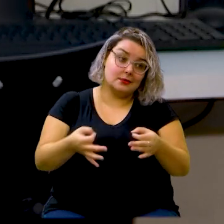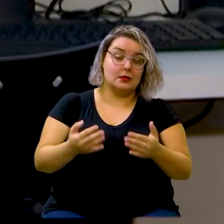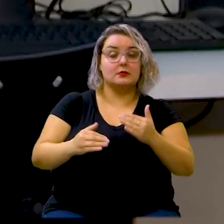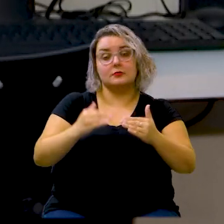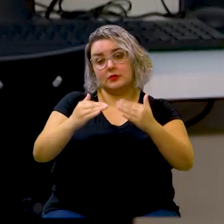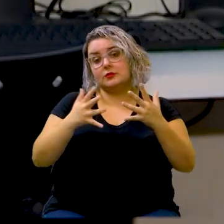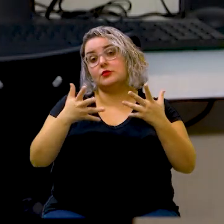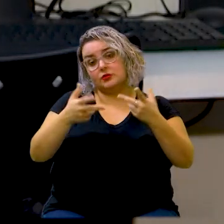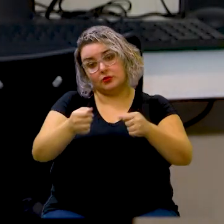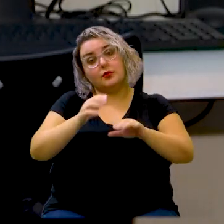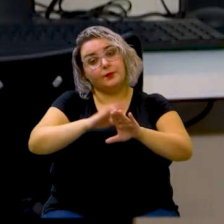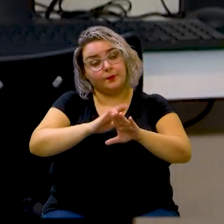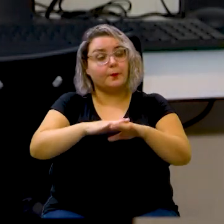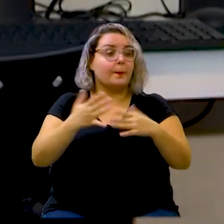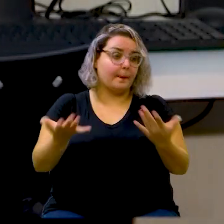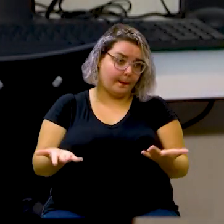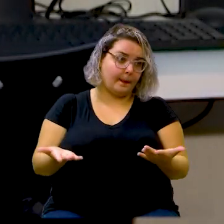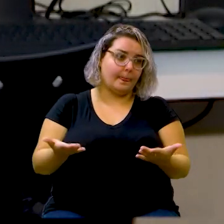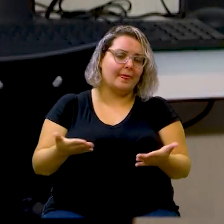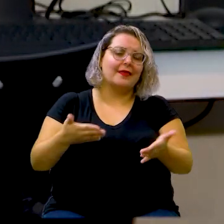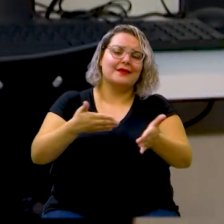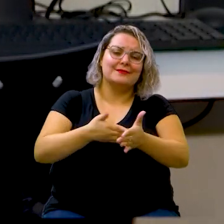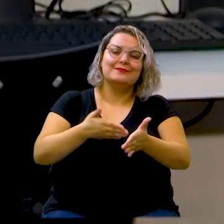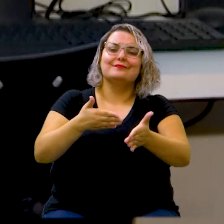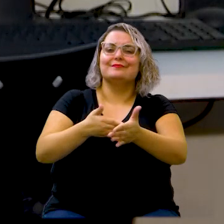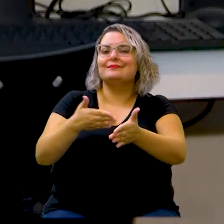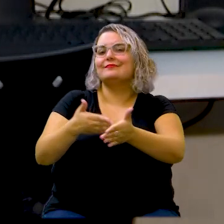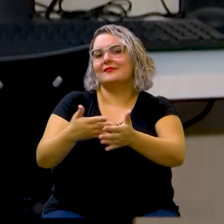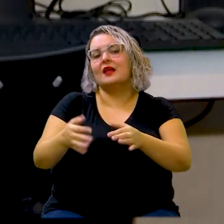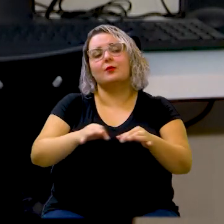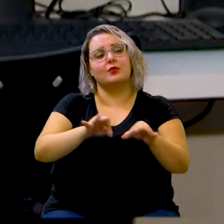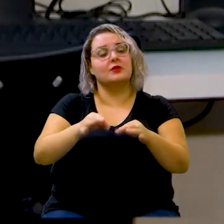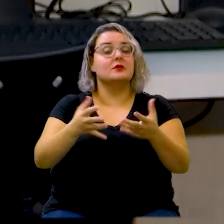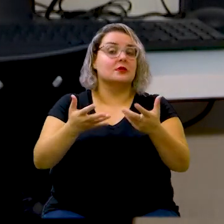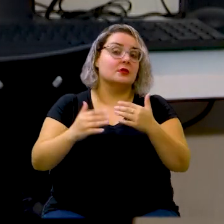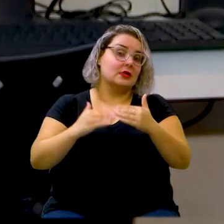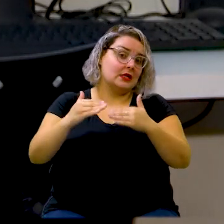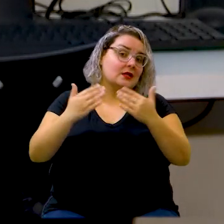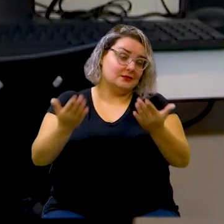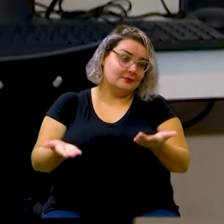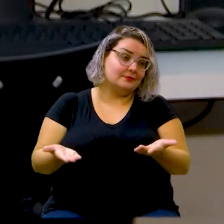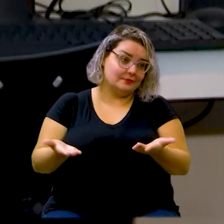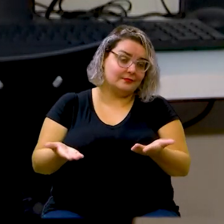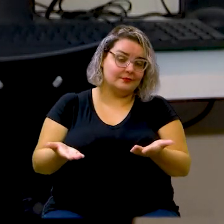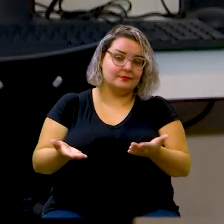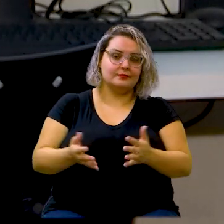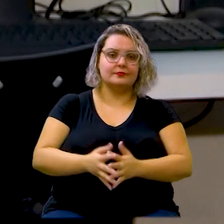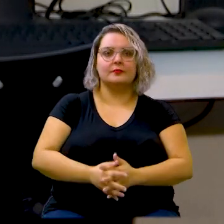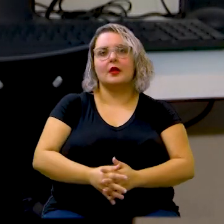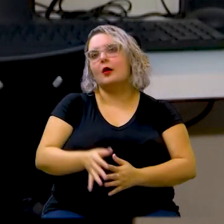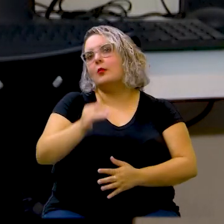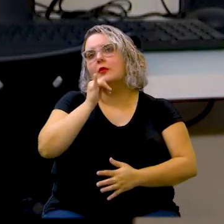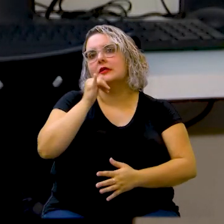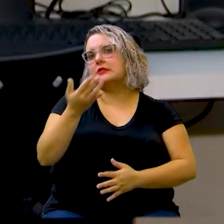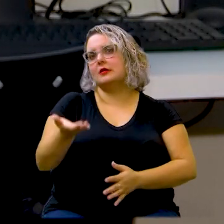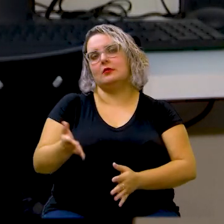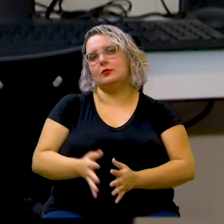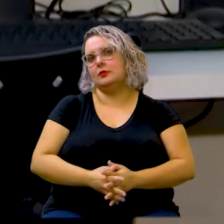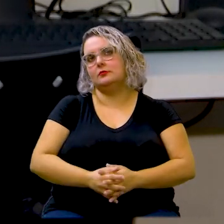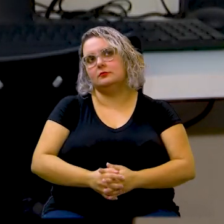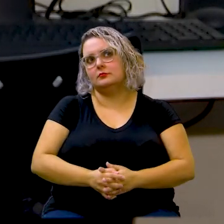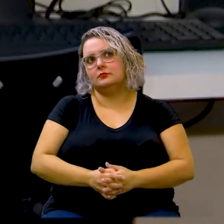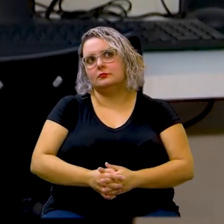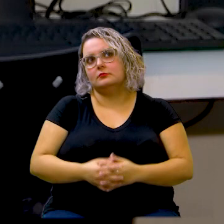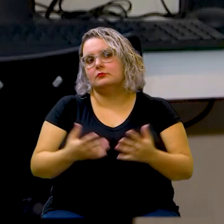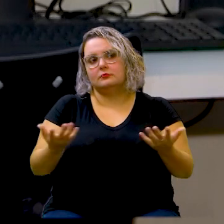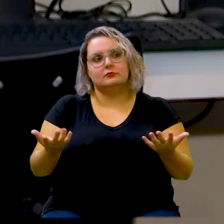desenvolver todas as atividades e limita muitas vezes projetos que a gente quer desenvolver, né? Então, por exemplo, a